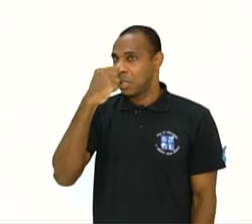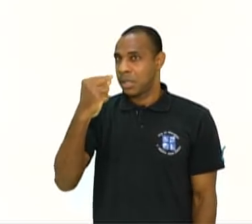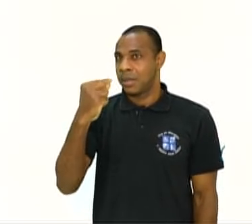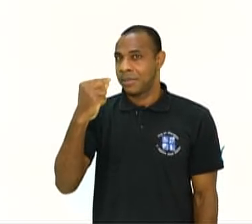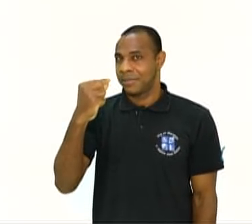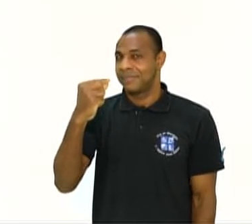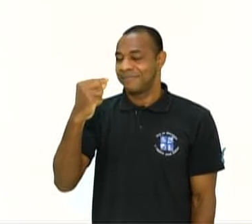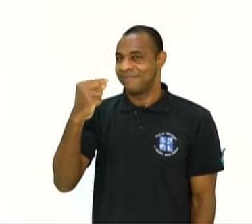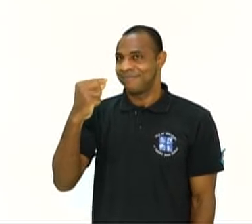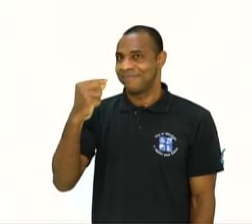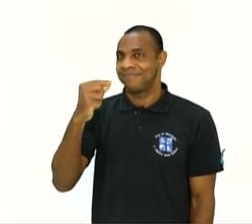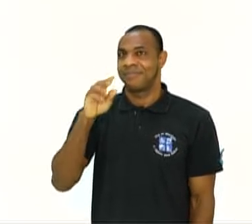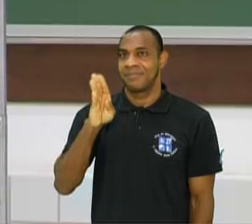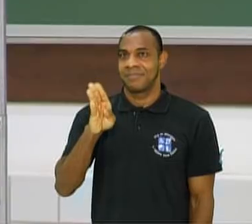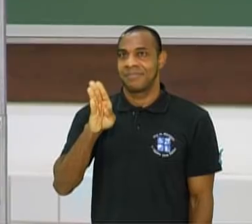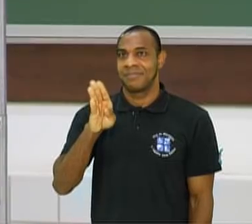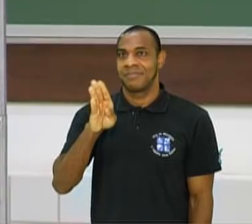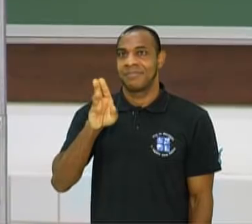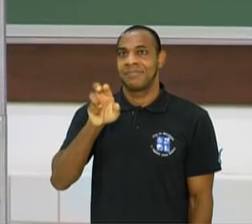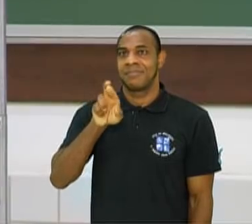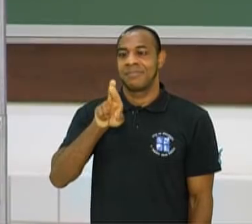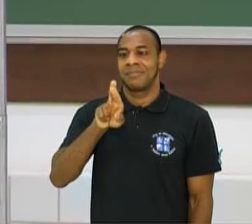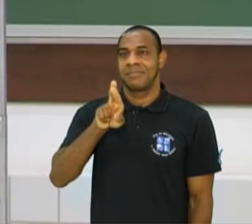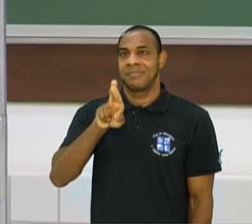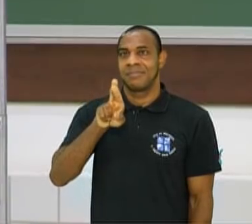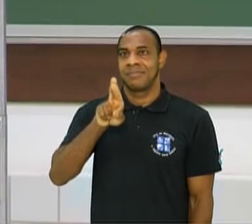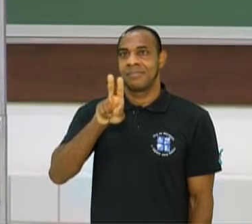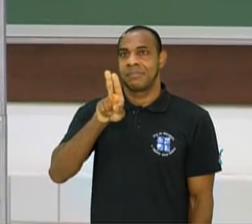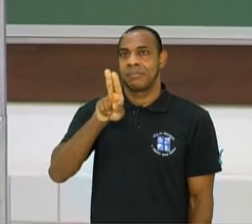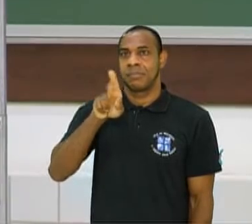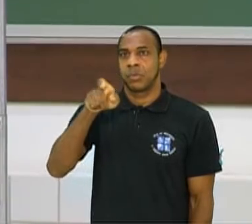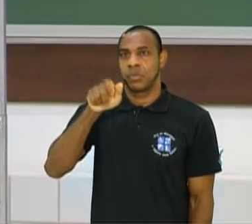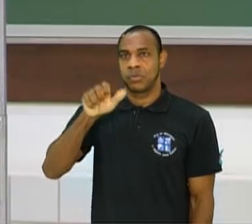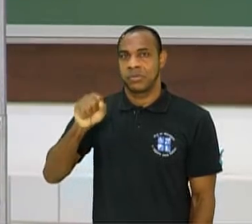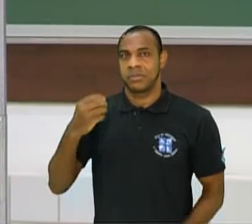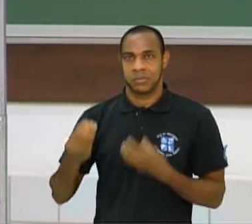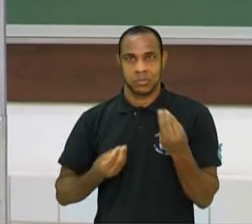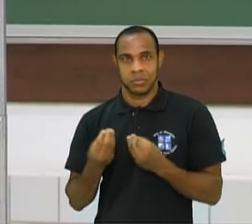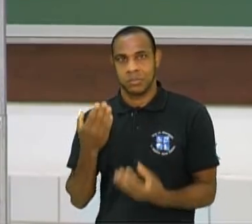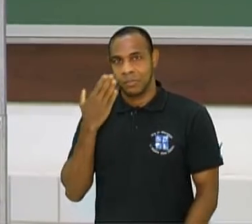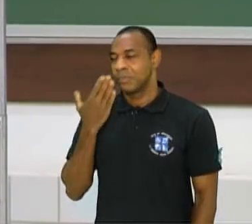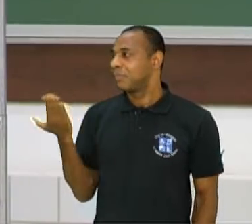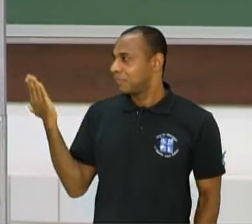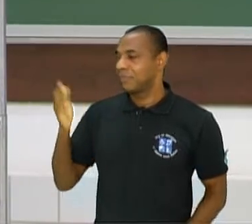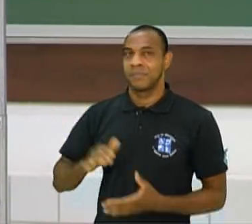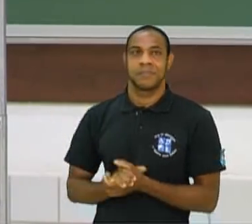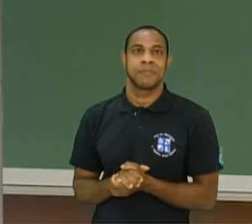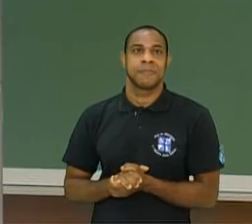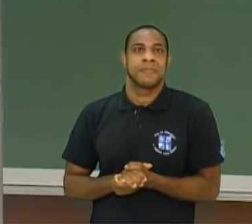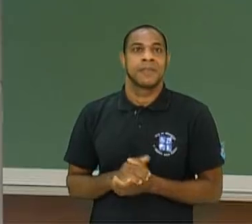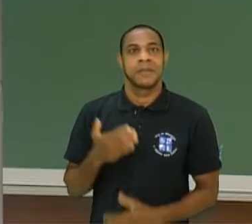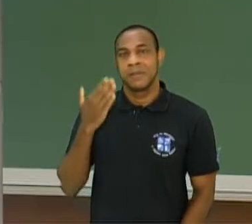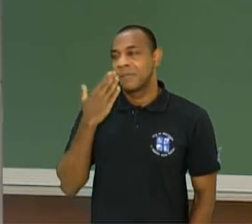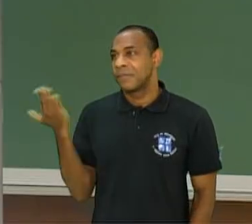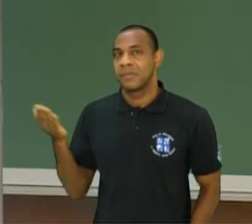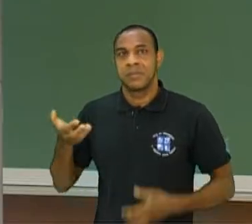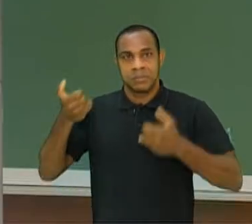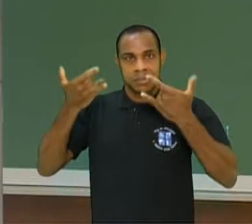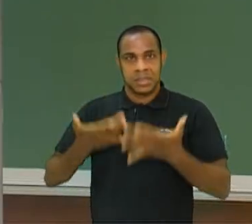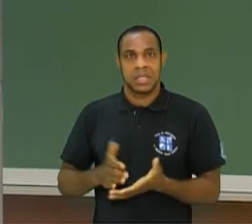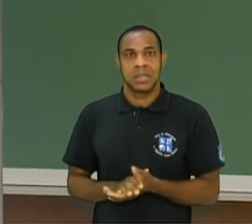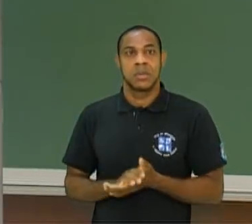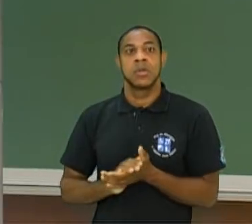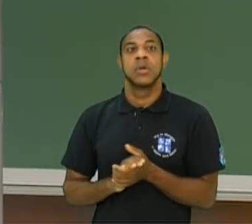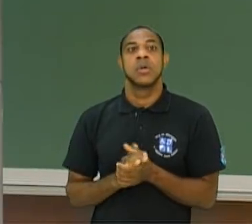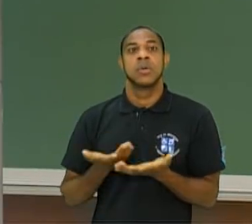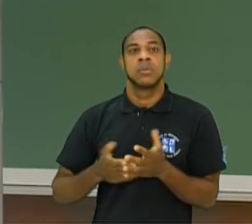próximo e nós vamos hoje estudar um pouquinho sobre esse assunto. Vamos falar um pouquinho desse gênero textual